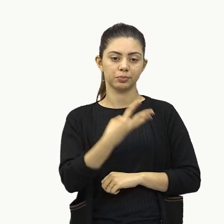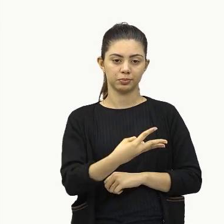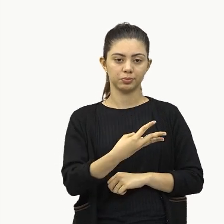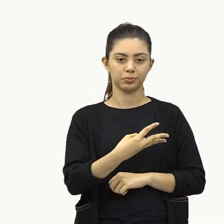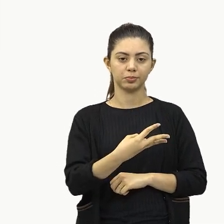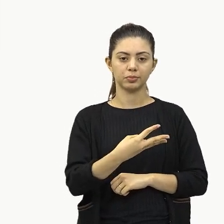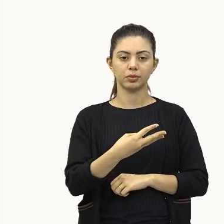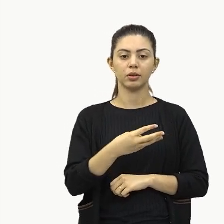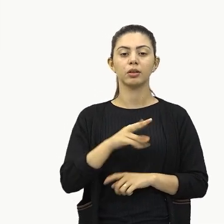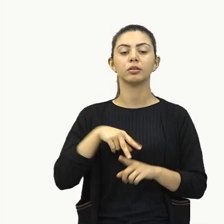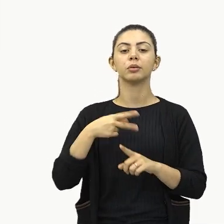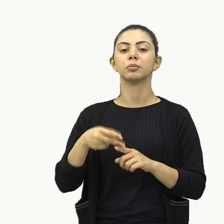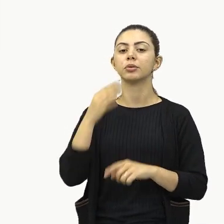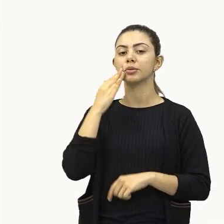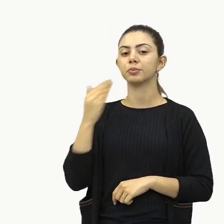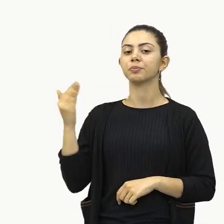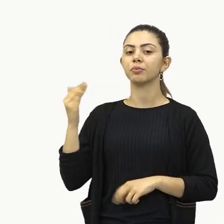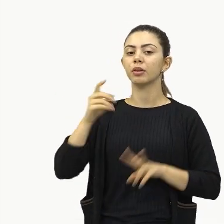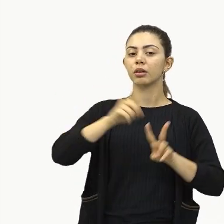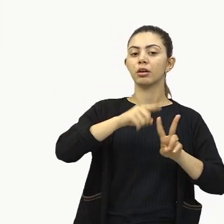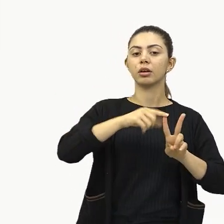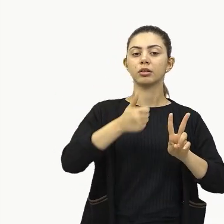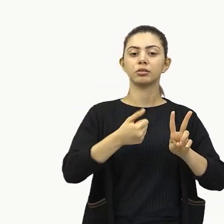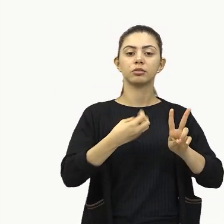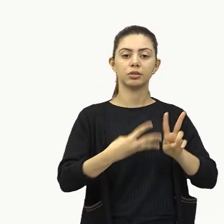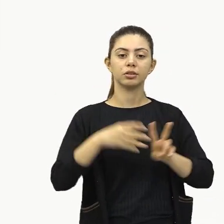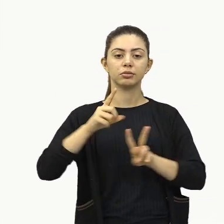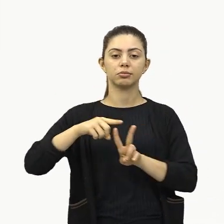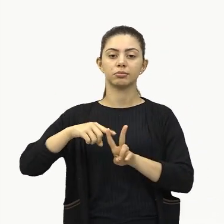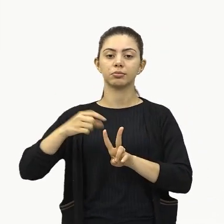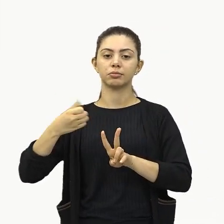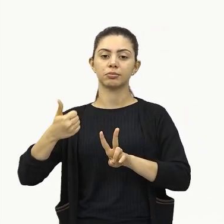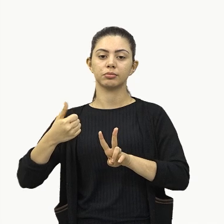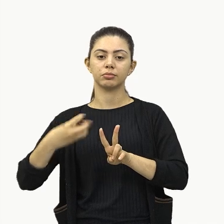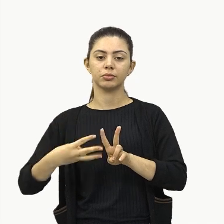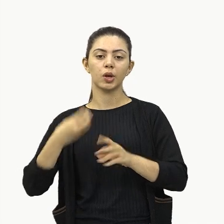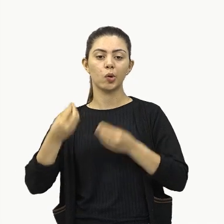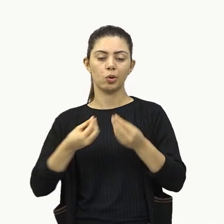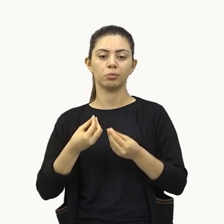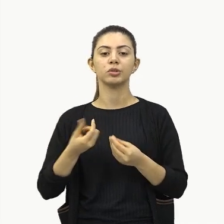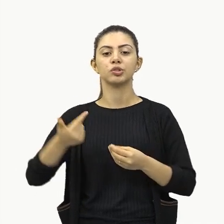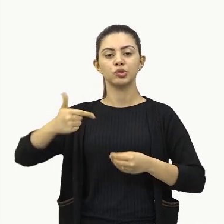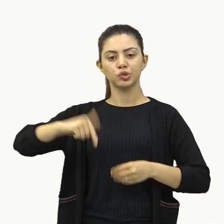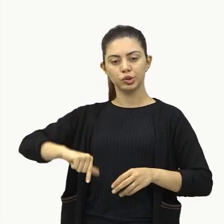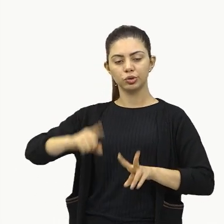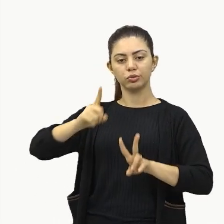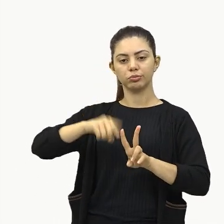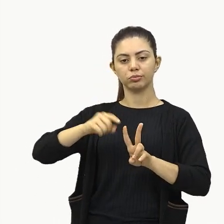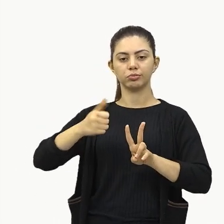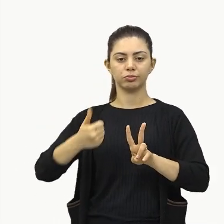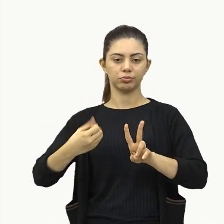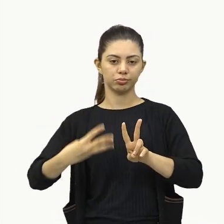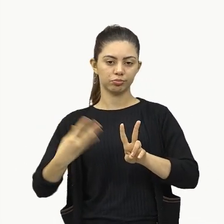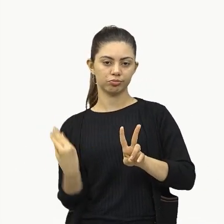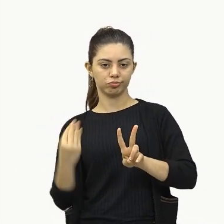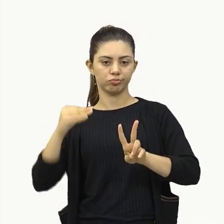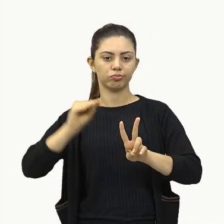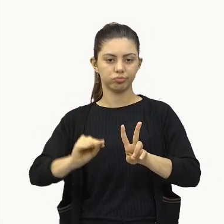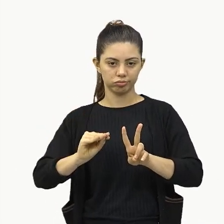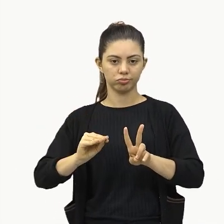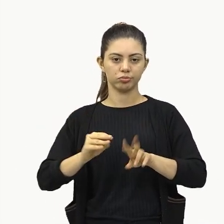Qual é a próxima aí? Raiz de 13. Então, chegue aqui e repita, reescreva, raiz de